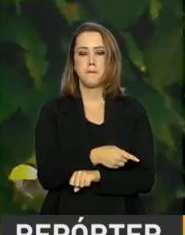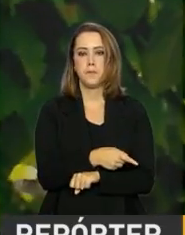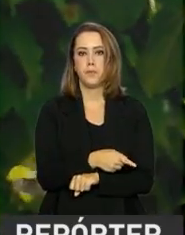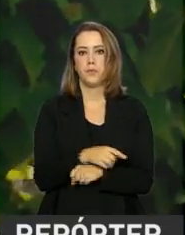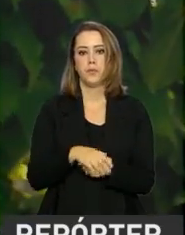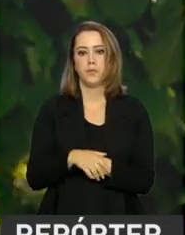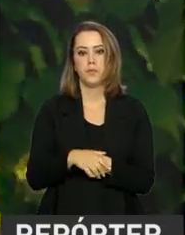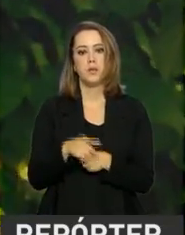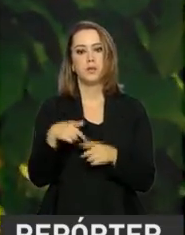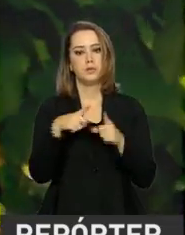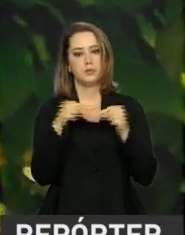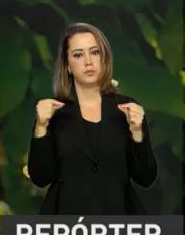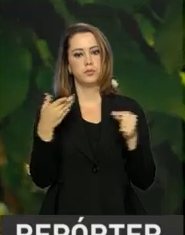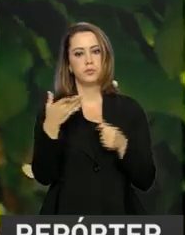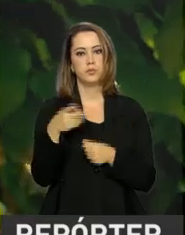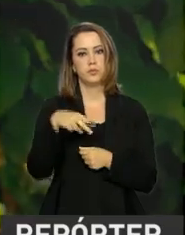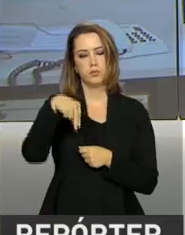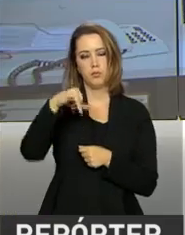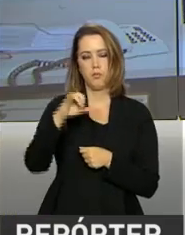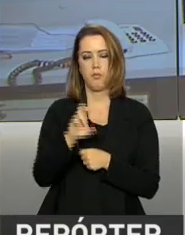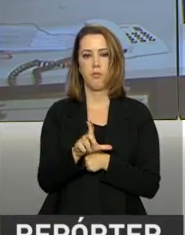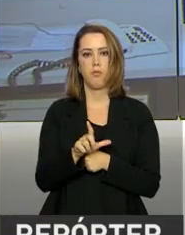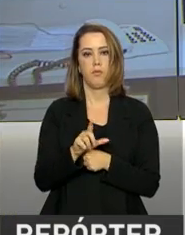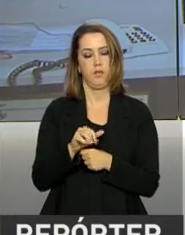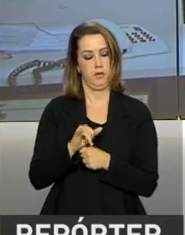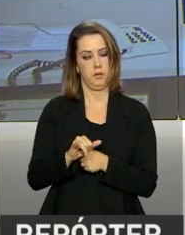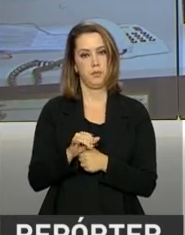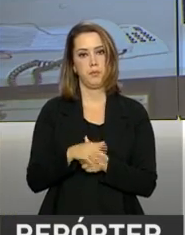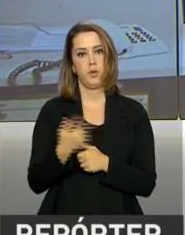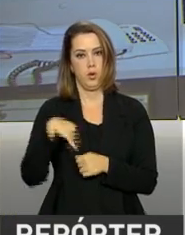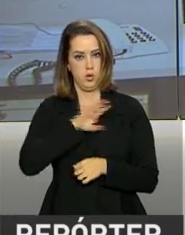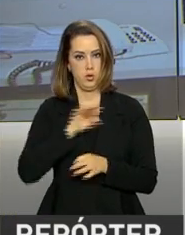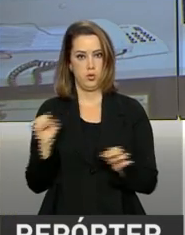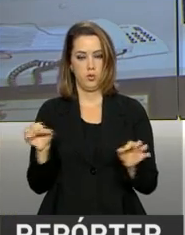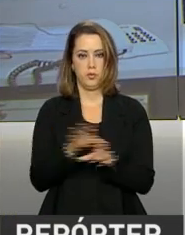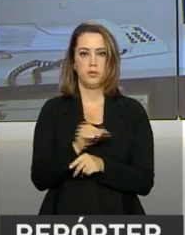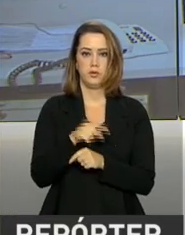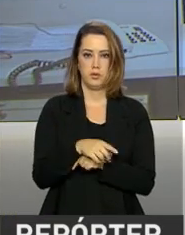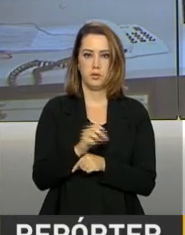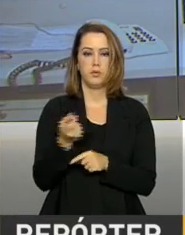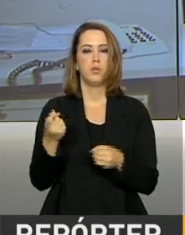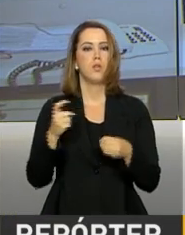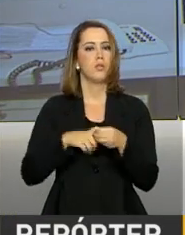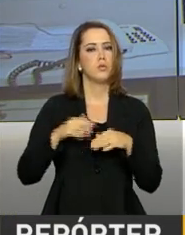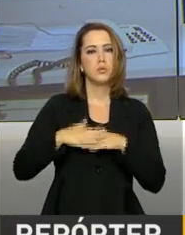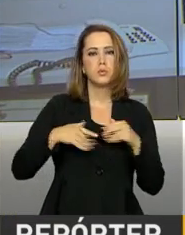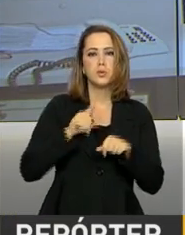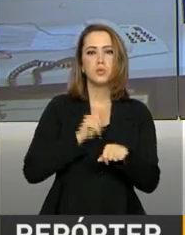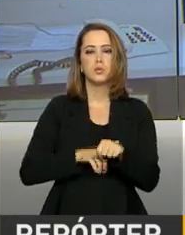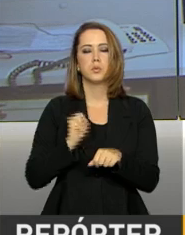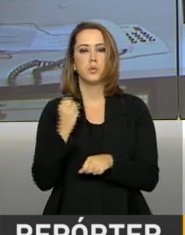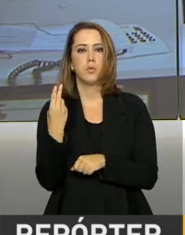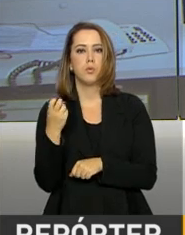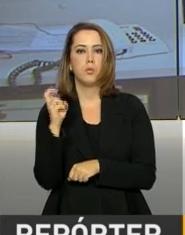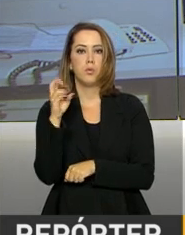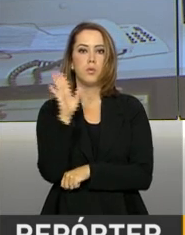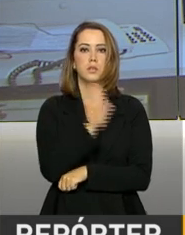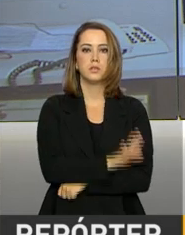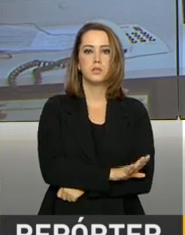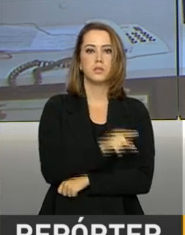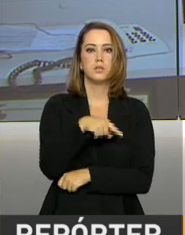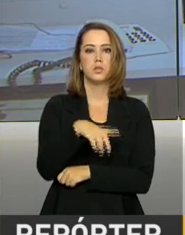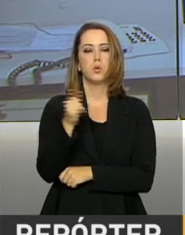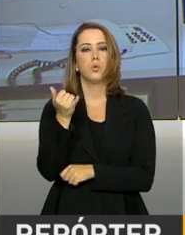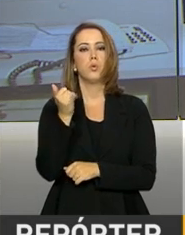de Brasília Nei Pereira nós ficamos por aqui voltamos a qualquer momento ou às 5 da tarde com outras